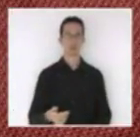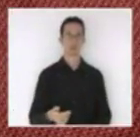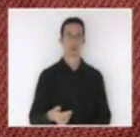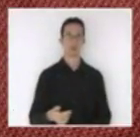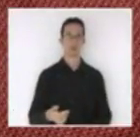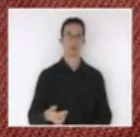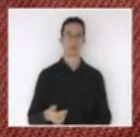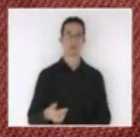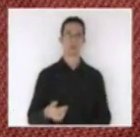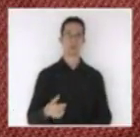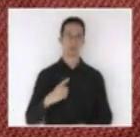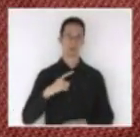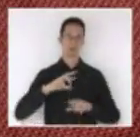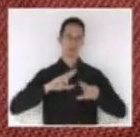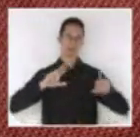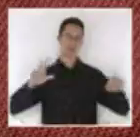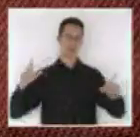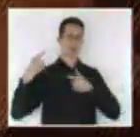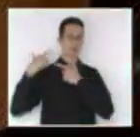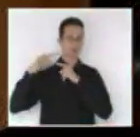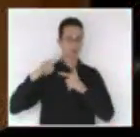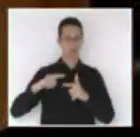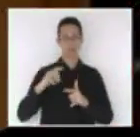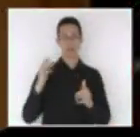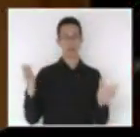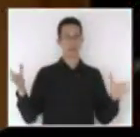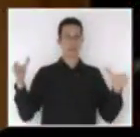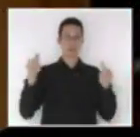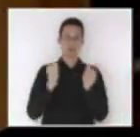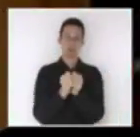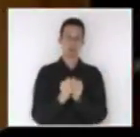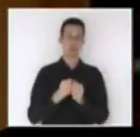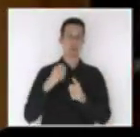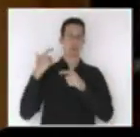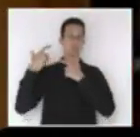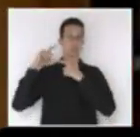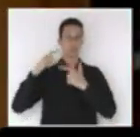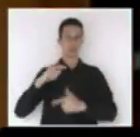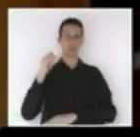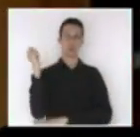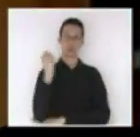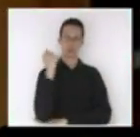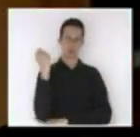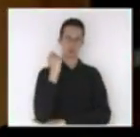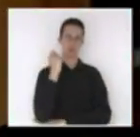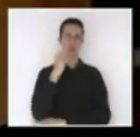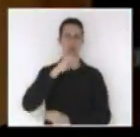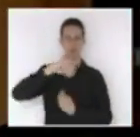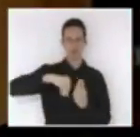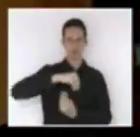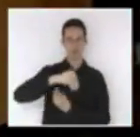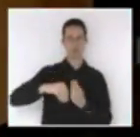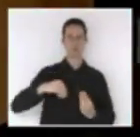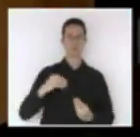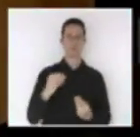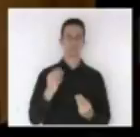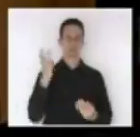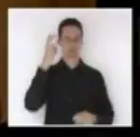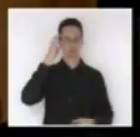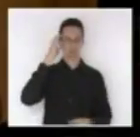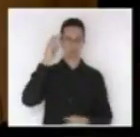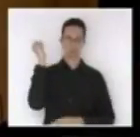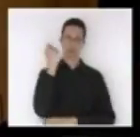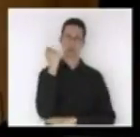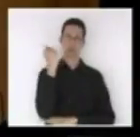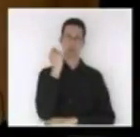das várias tradições, é claro, mas a tradição gaúcha é uma tradição, assim, que ela envolve muita cultura gaúcha. Então, eu vou